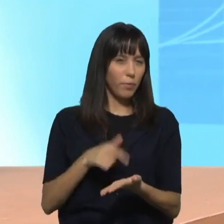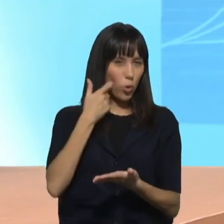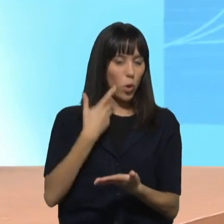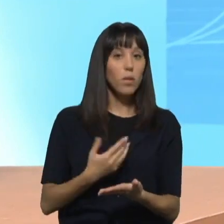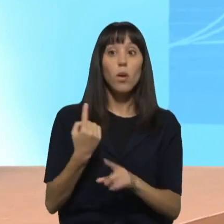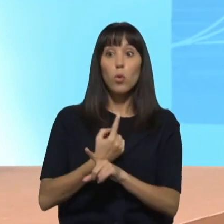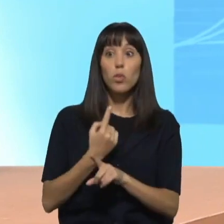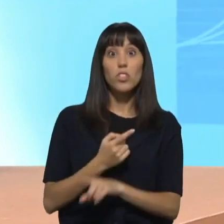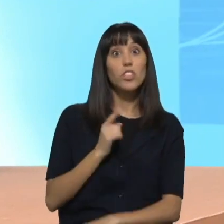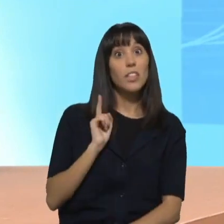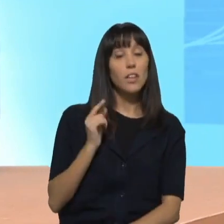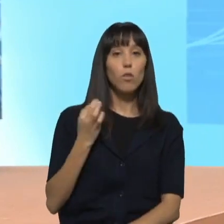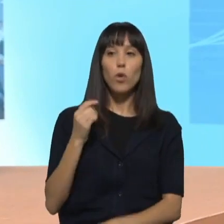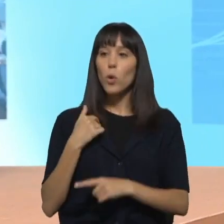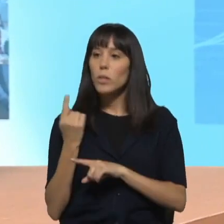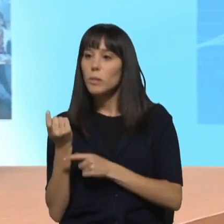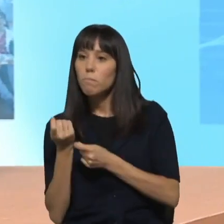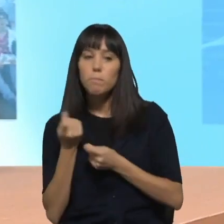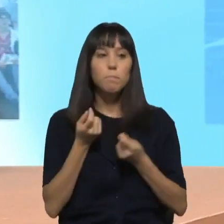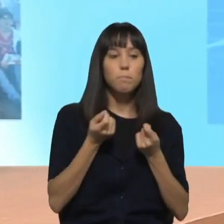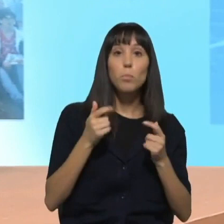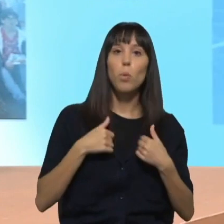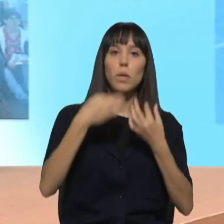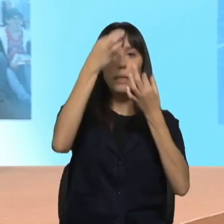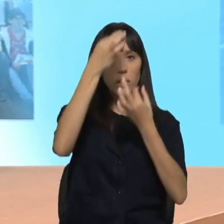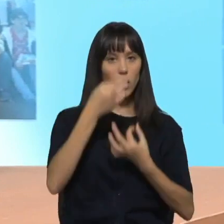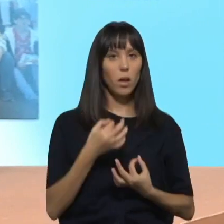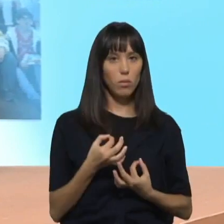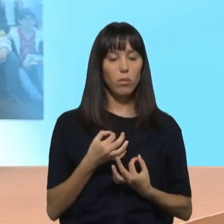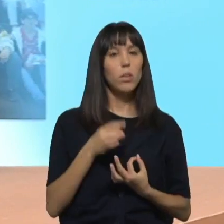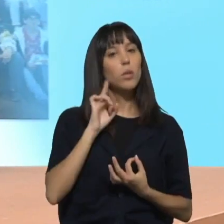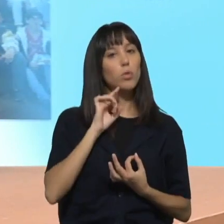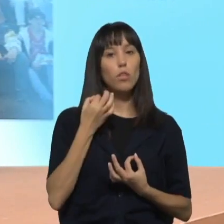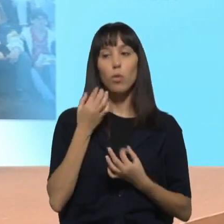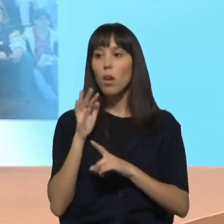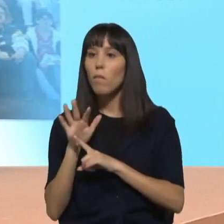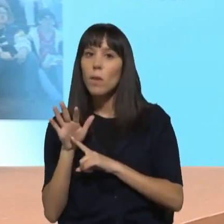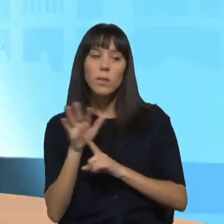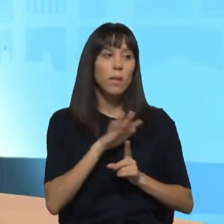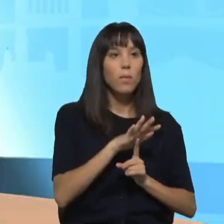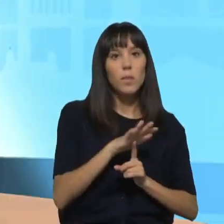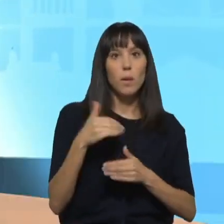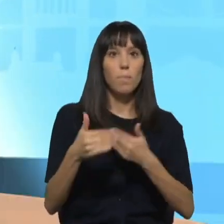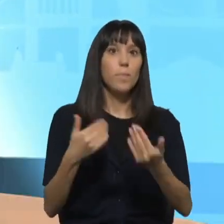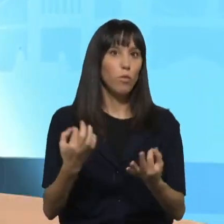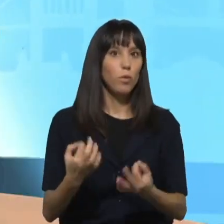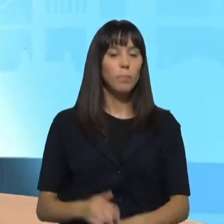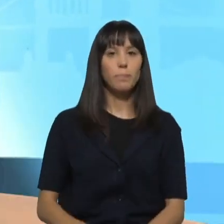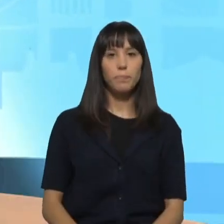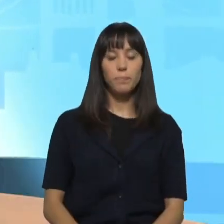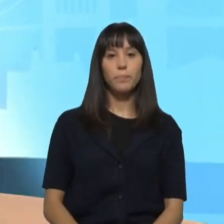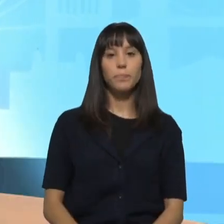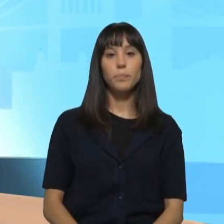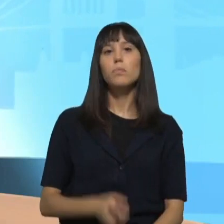de coisas em que ele, aqui e acolá, pela maneira séria e importante, como disse, acabou por influenciar. Nós, enfim,